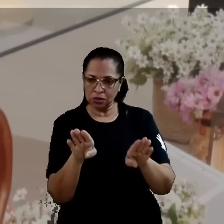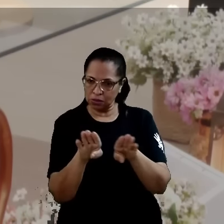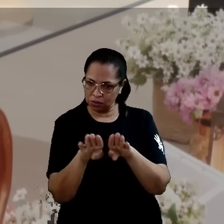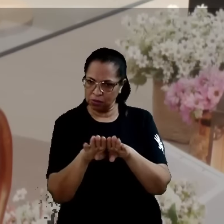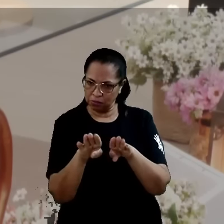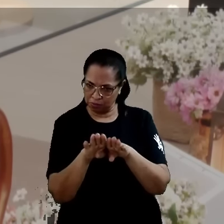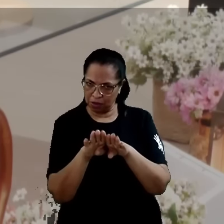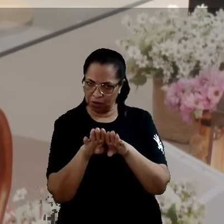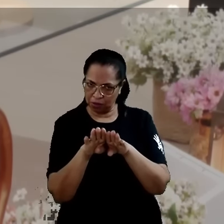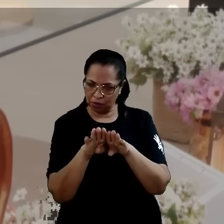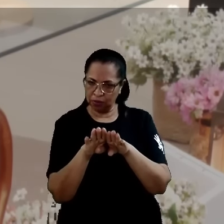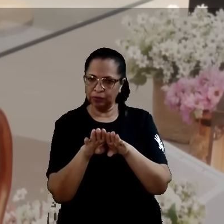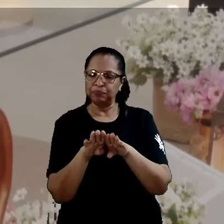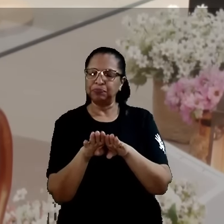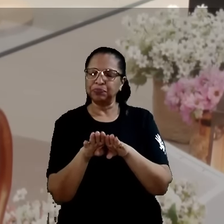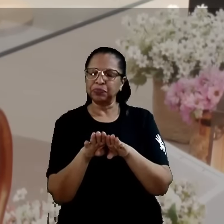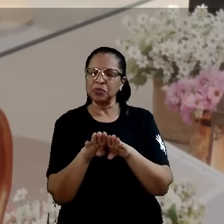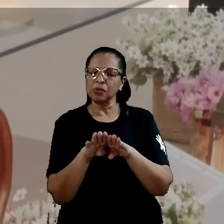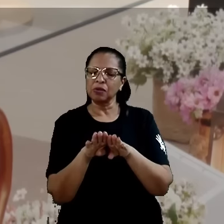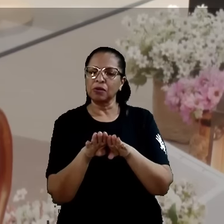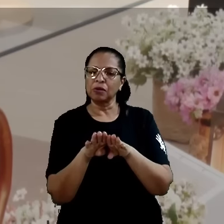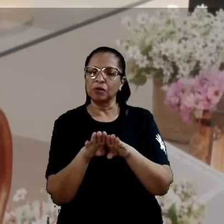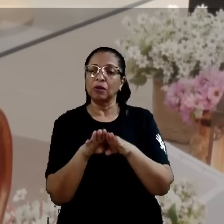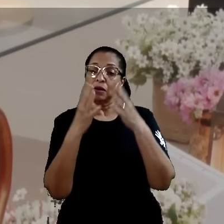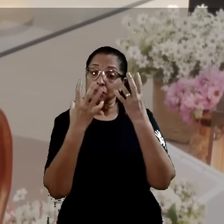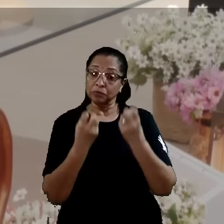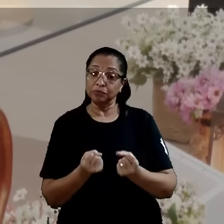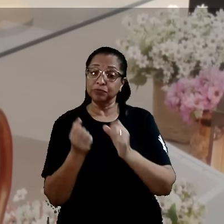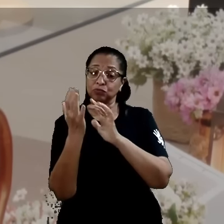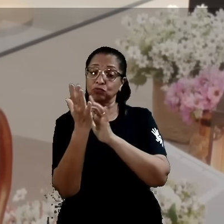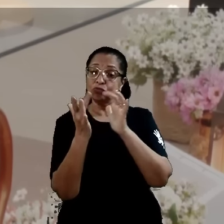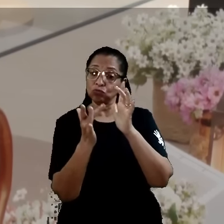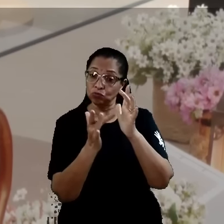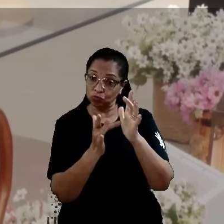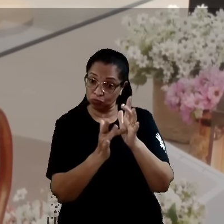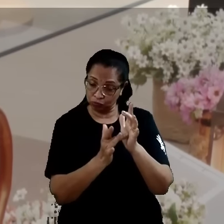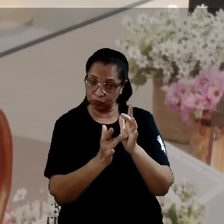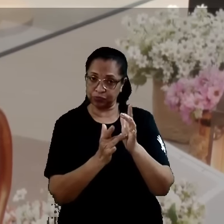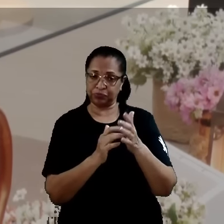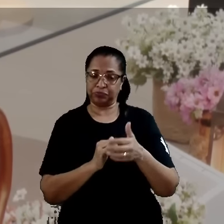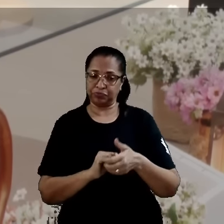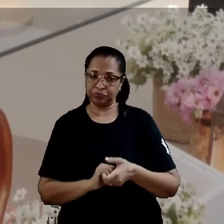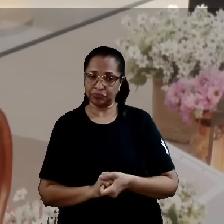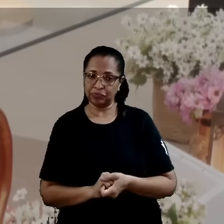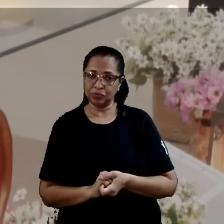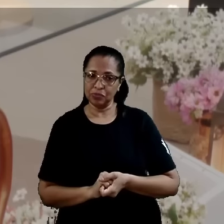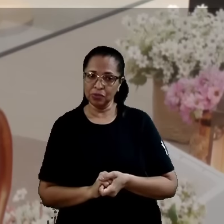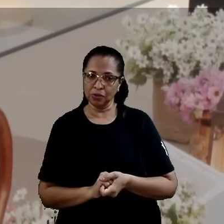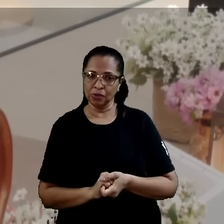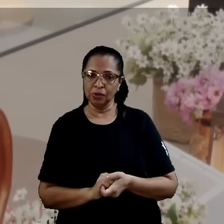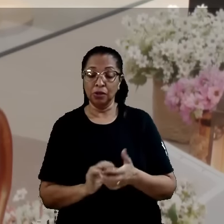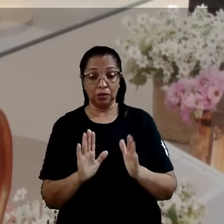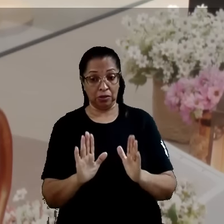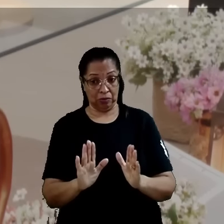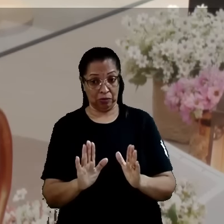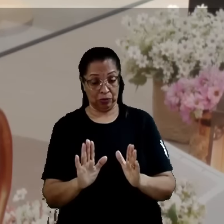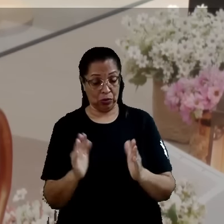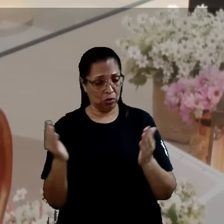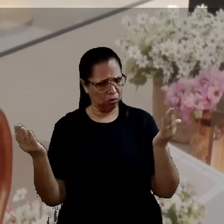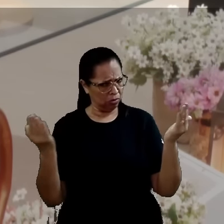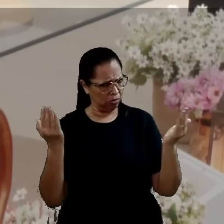Senhor Jesus Ele é o nosso Messias mas parece que nós estamos perdendo